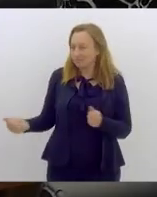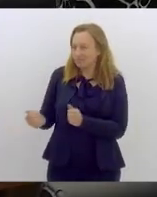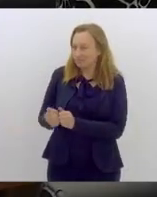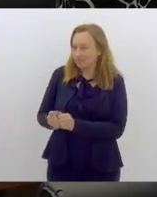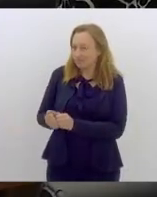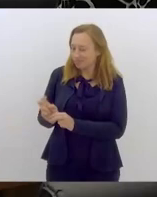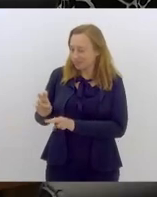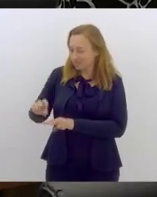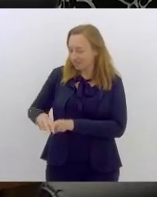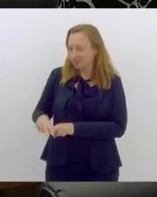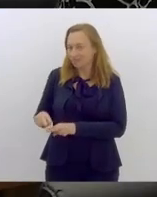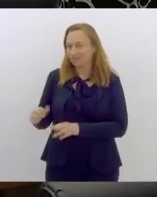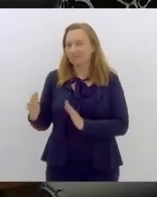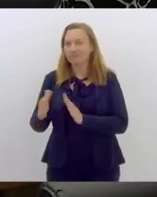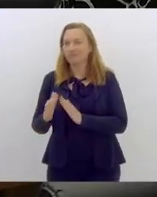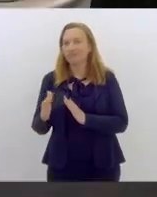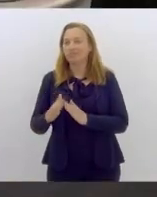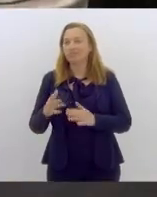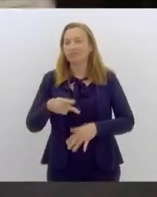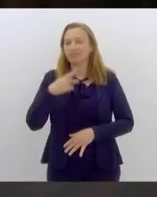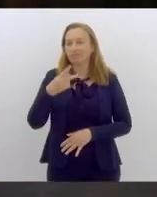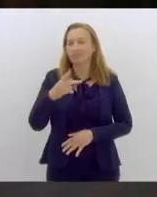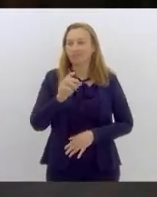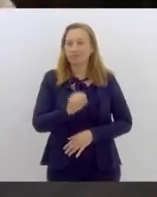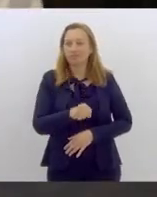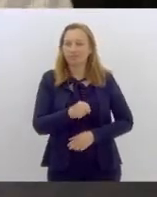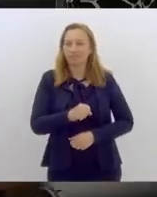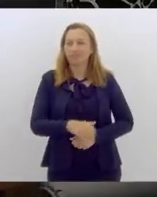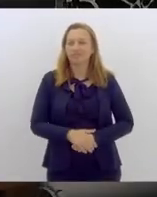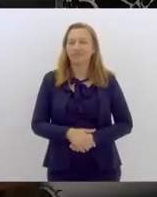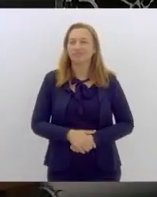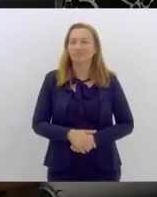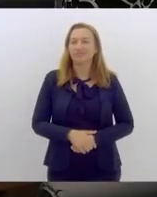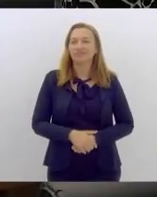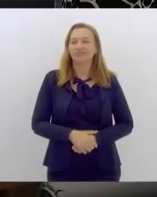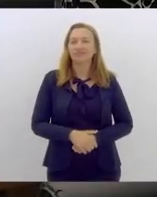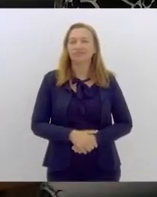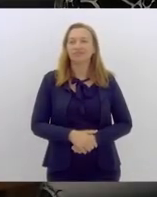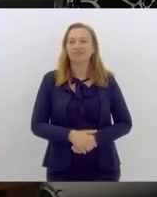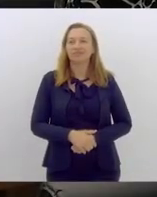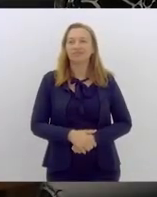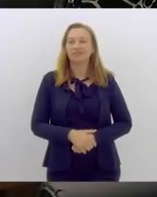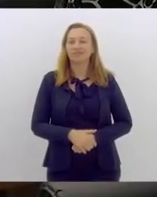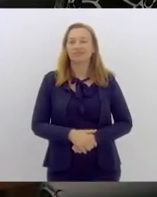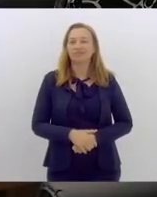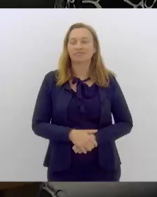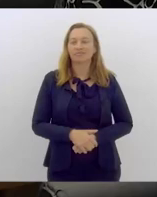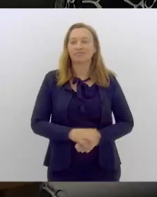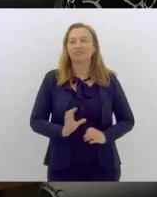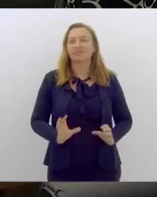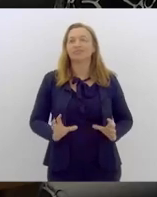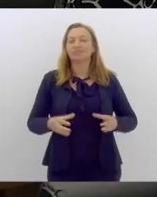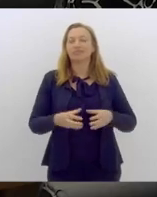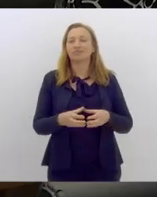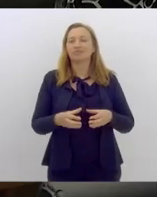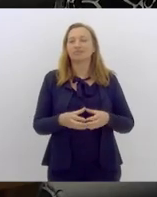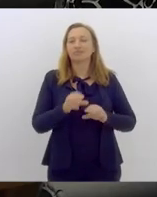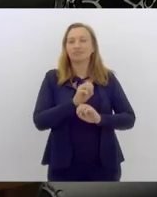casa. Meu parecer é favorável. Para emitir parecer pela Comissão de